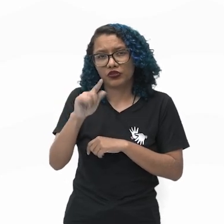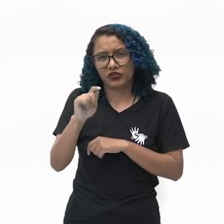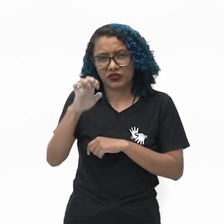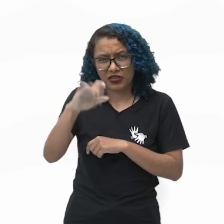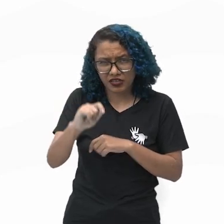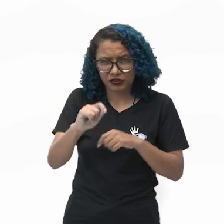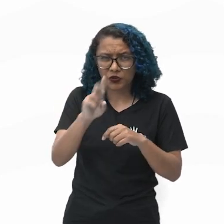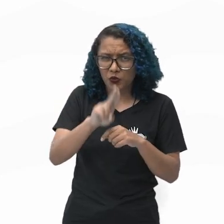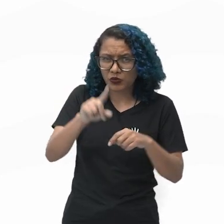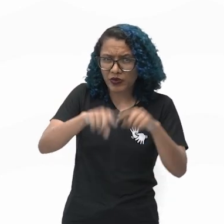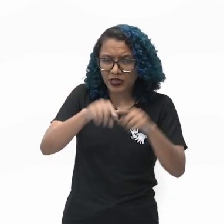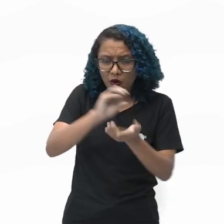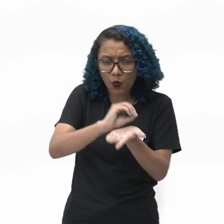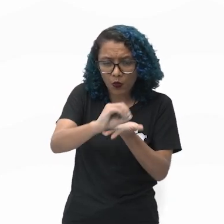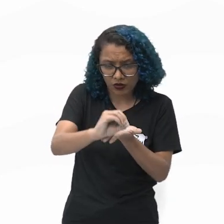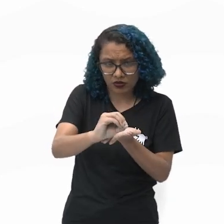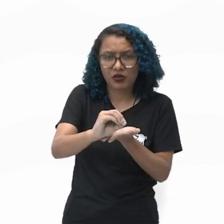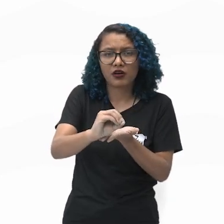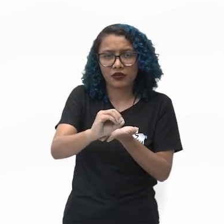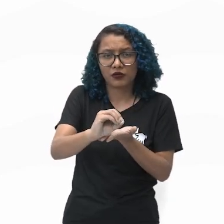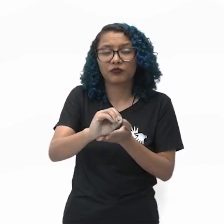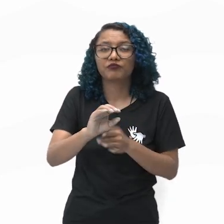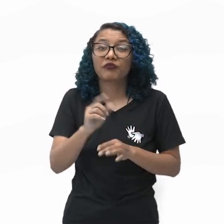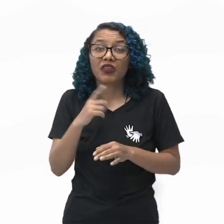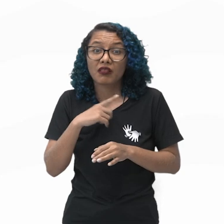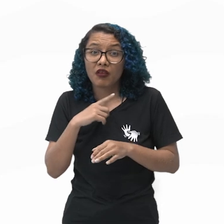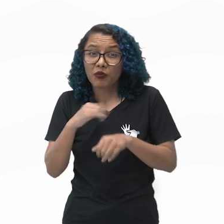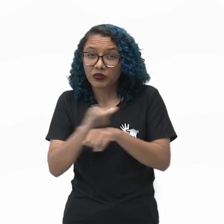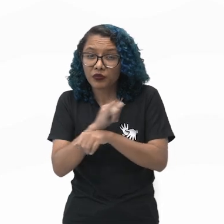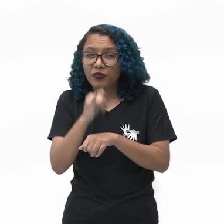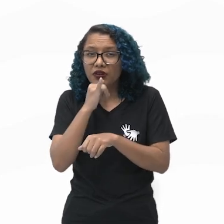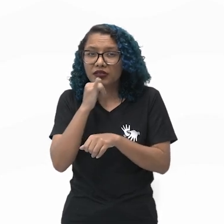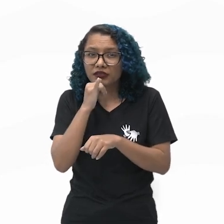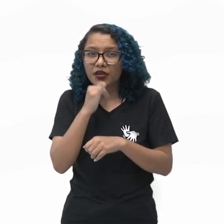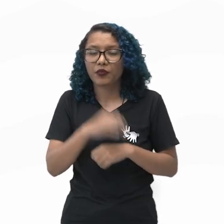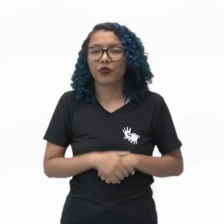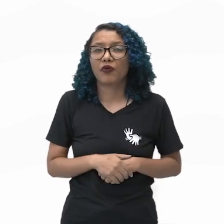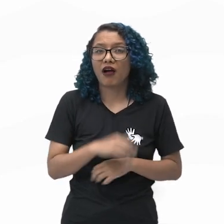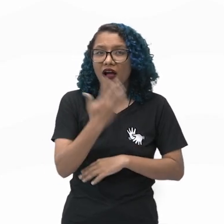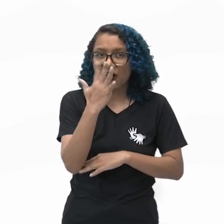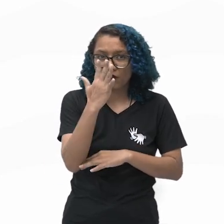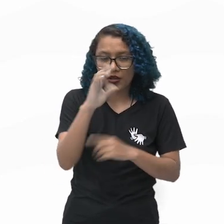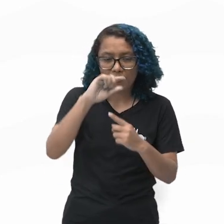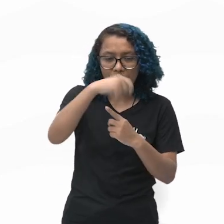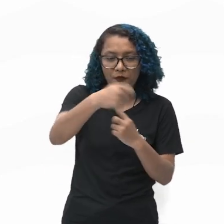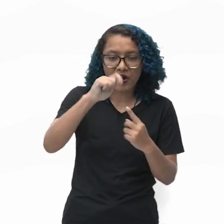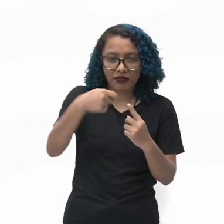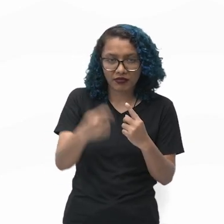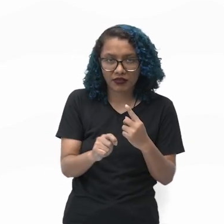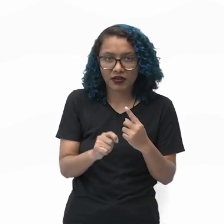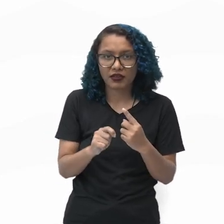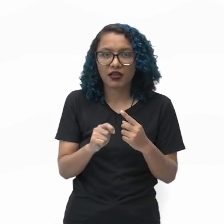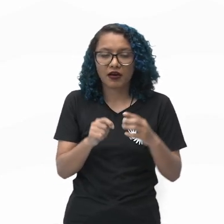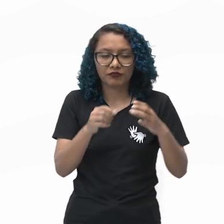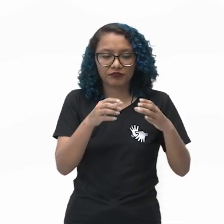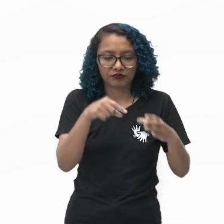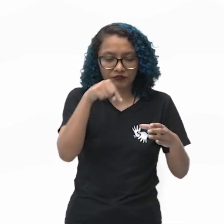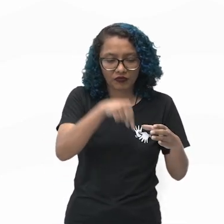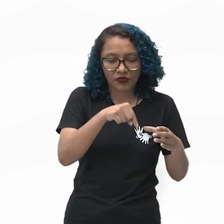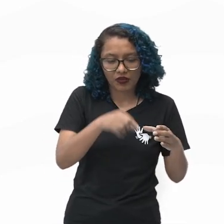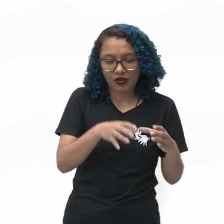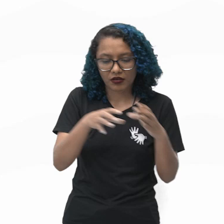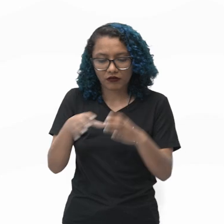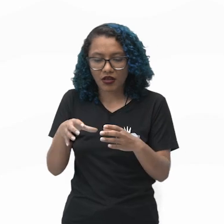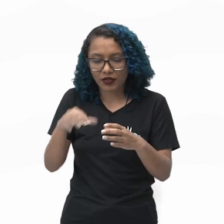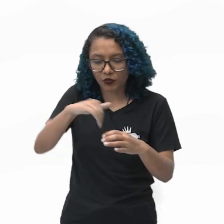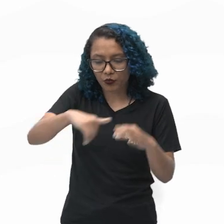um tratamento quando a gente vai plantar, por exemplo, bananeira, que a gente abre um buraco ao lado ou faz